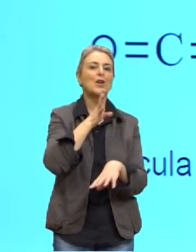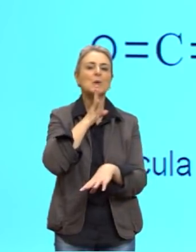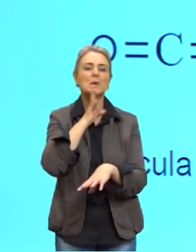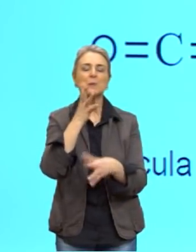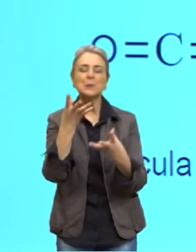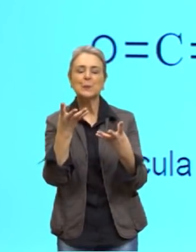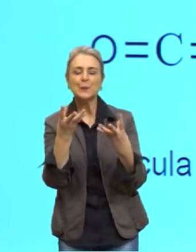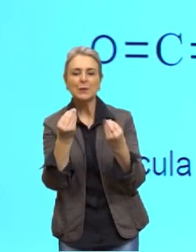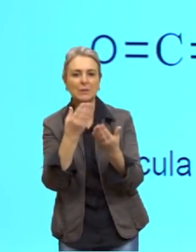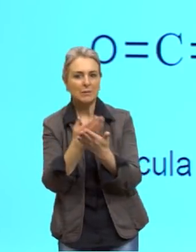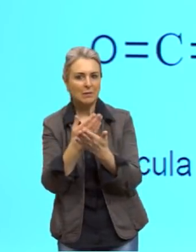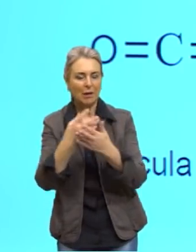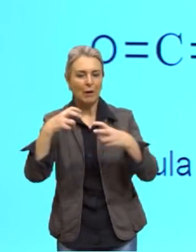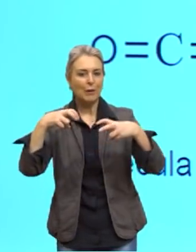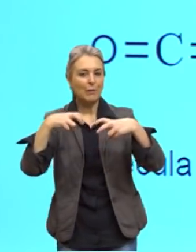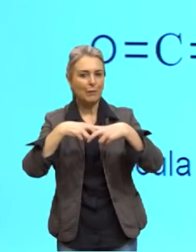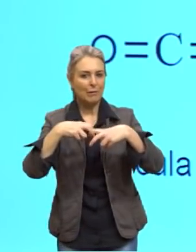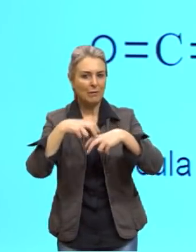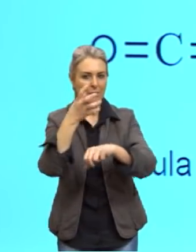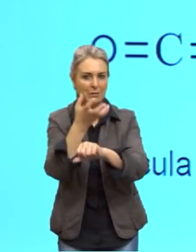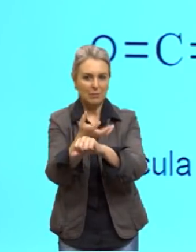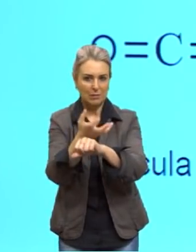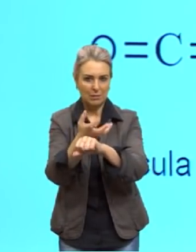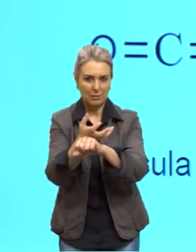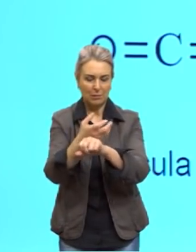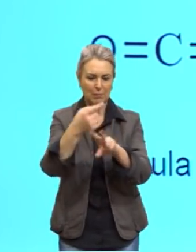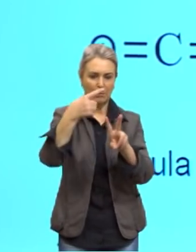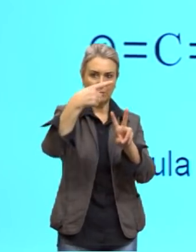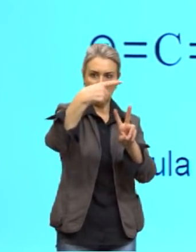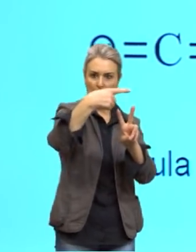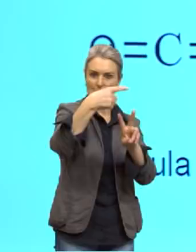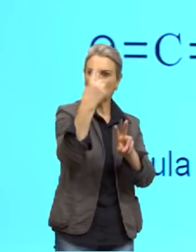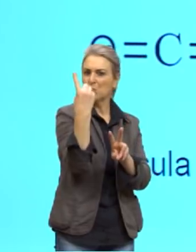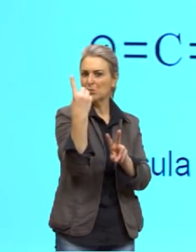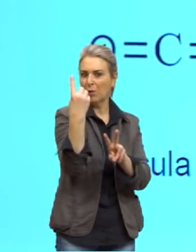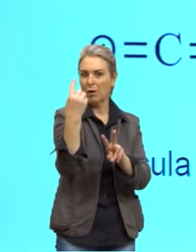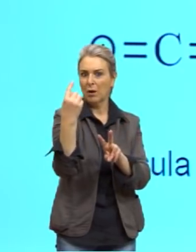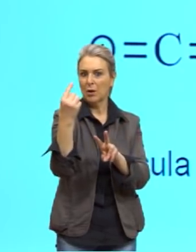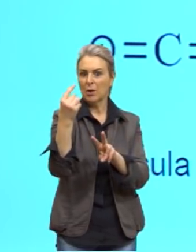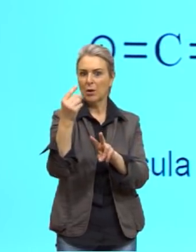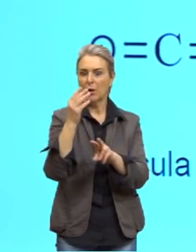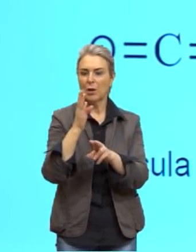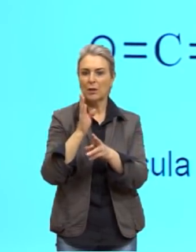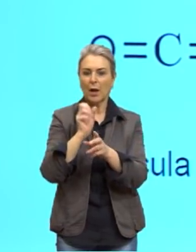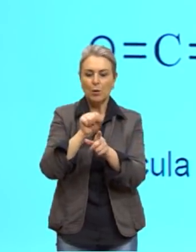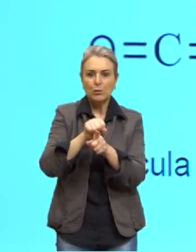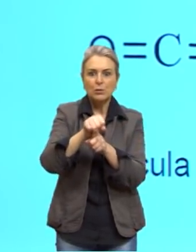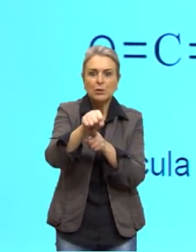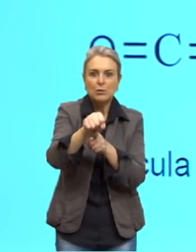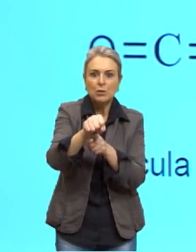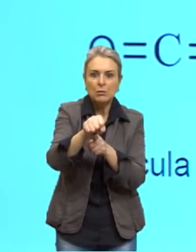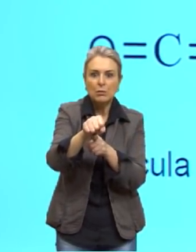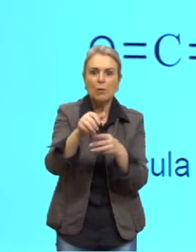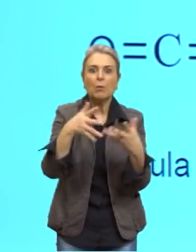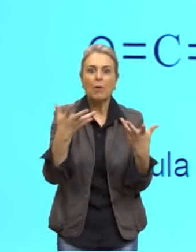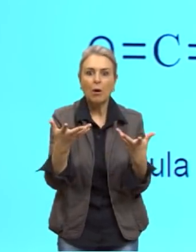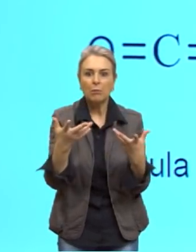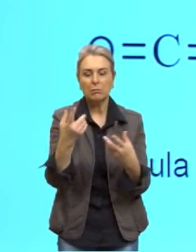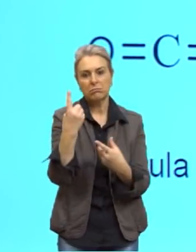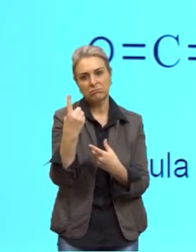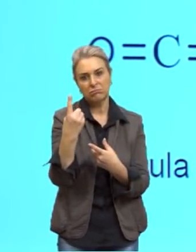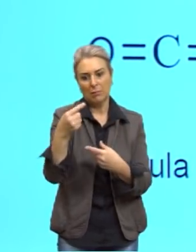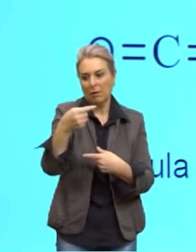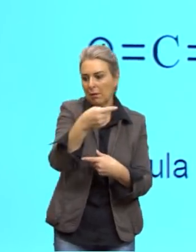naphi olá neste caso eu só tenho um vetor nesse sentido bom se tu só tem nesse sentido para que lado saindo a caixa